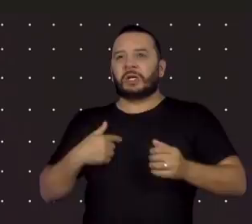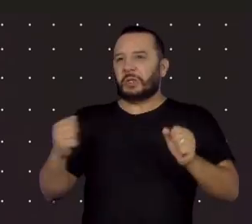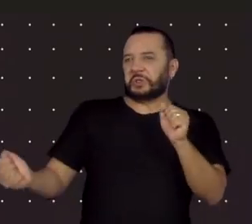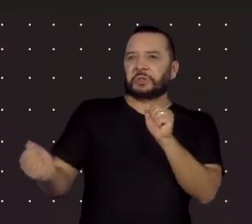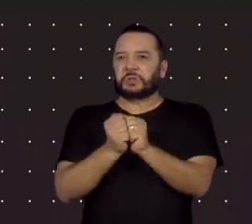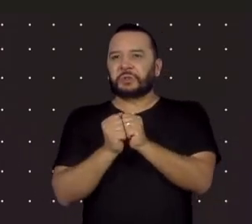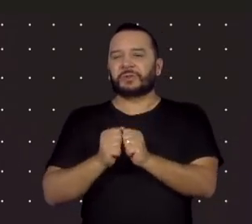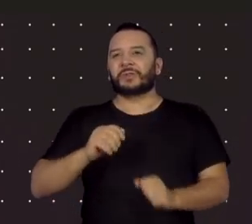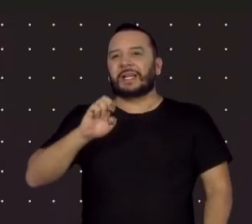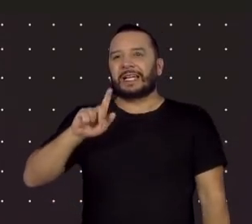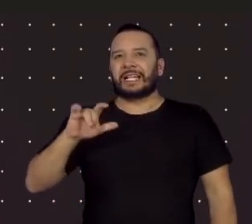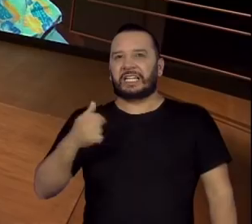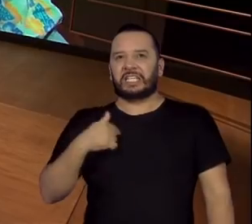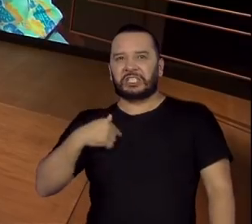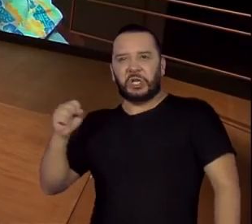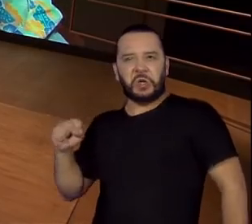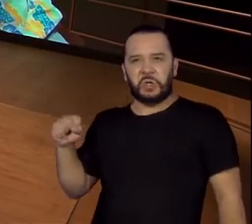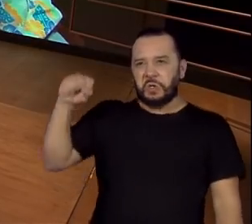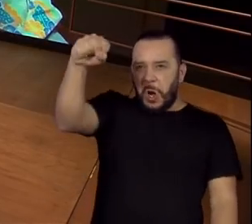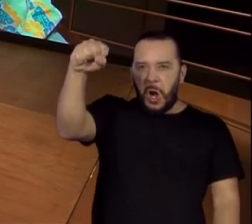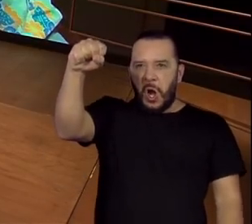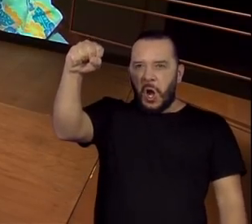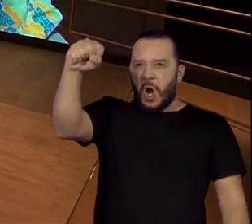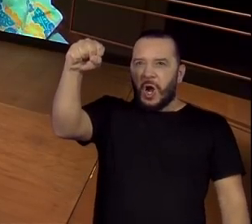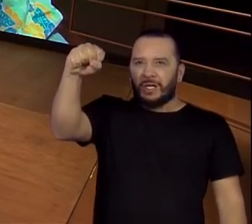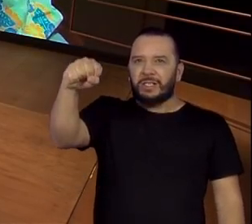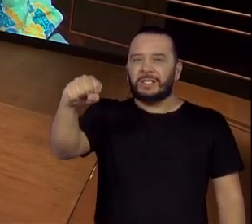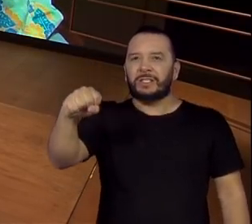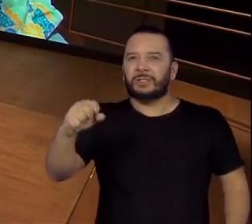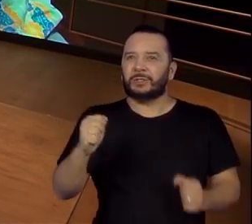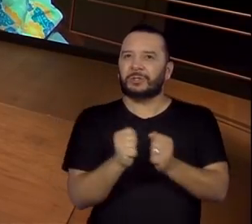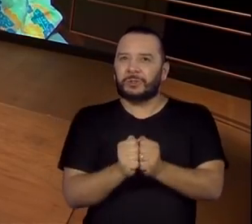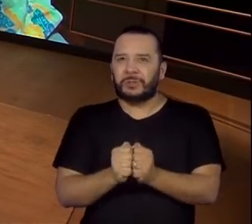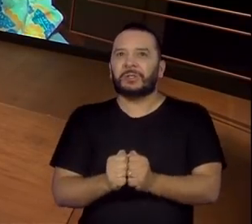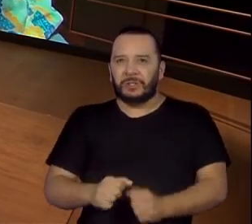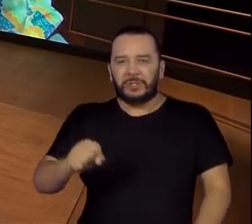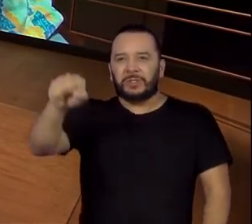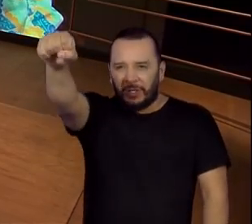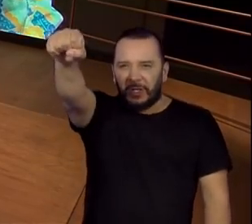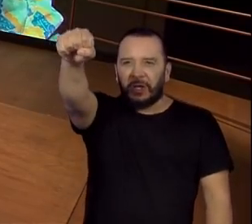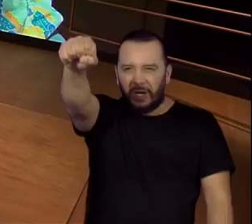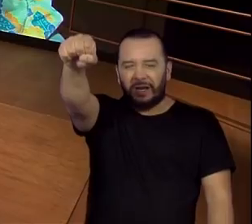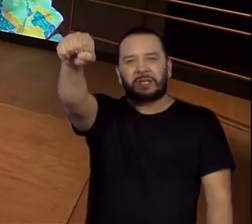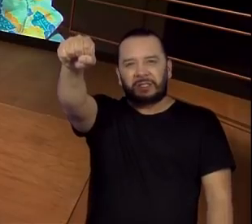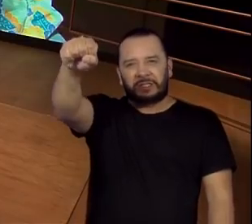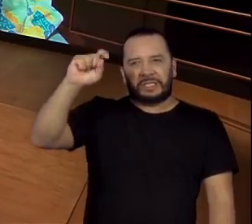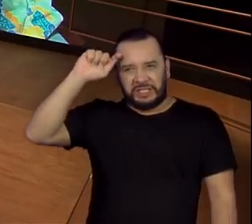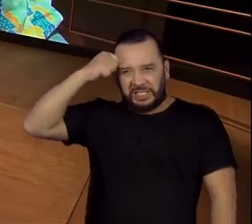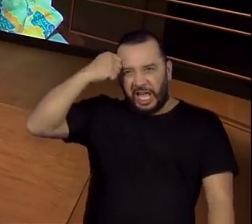e levantei o punho do Black Power. I am Black Power.